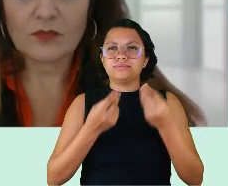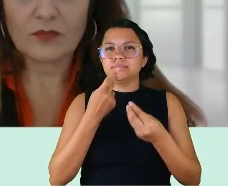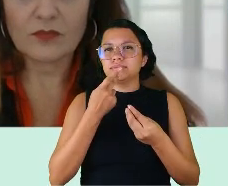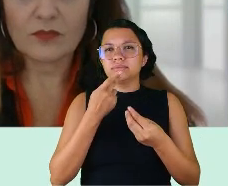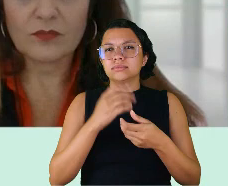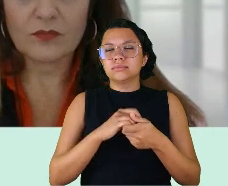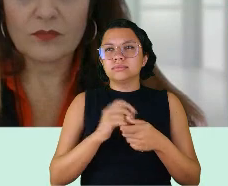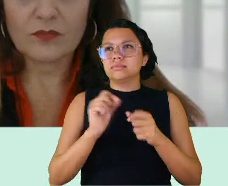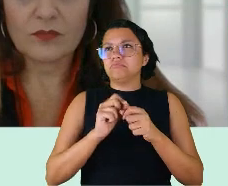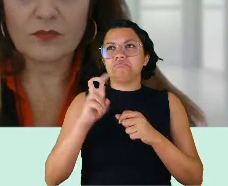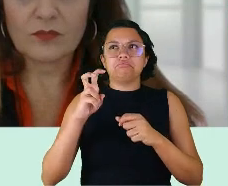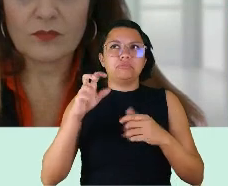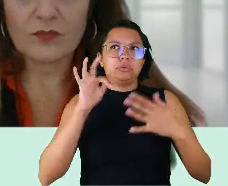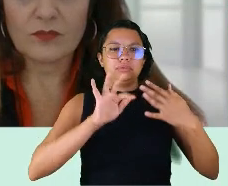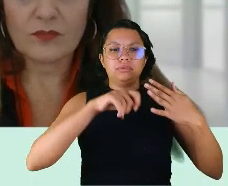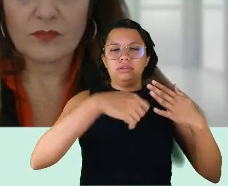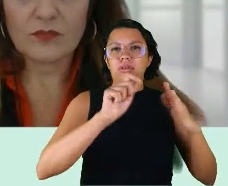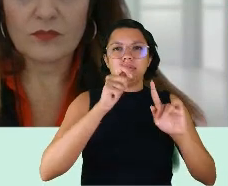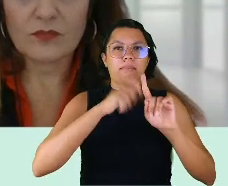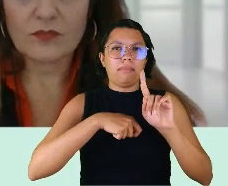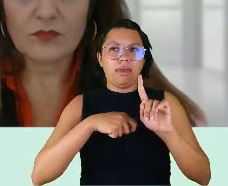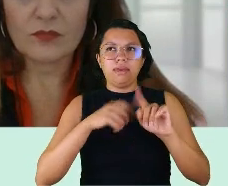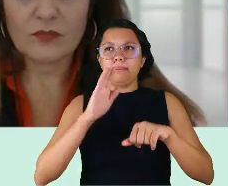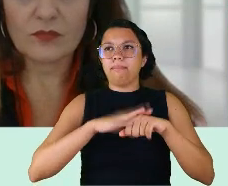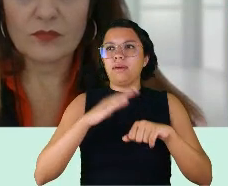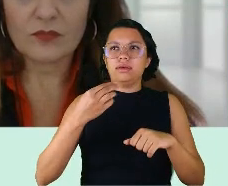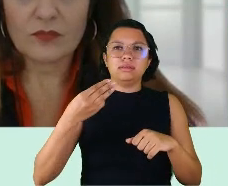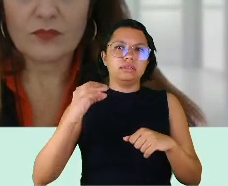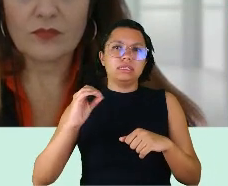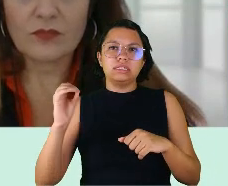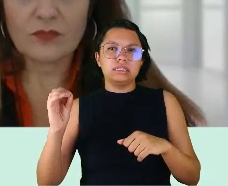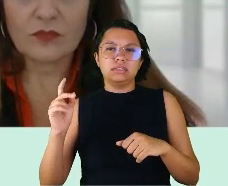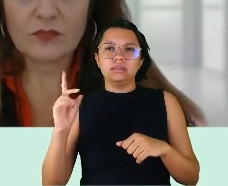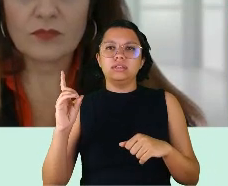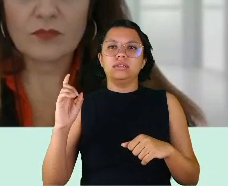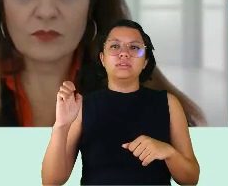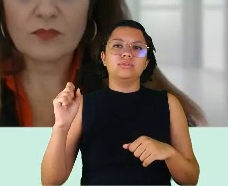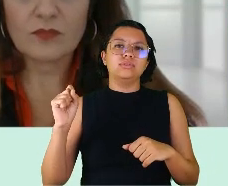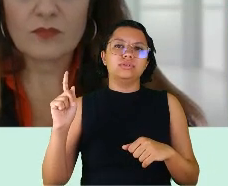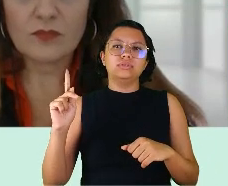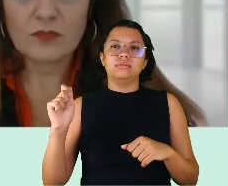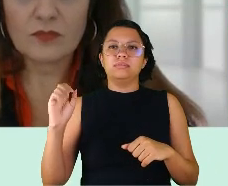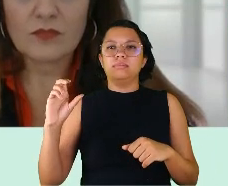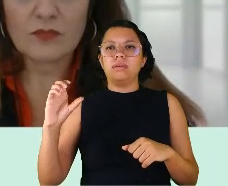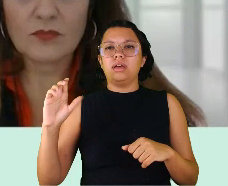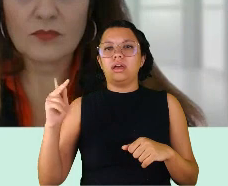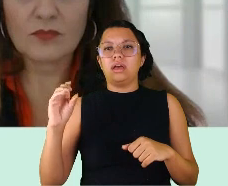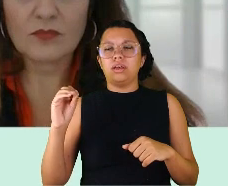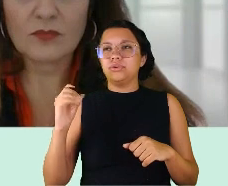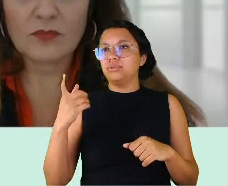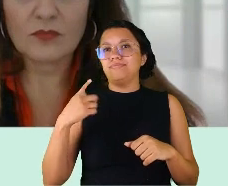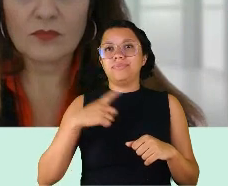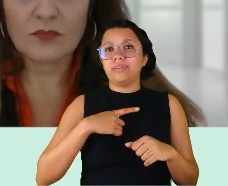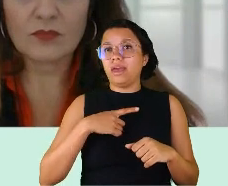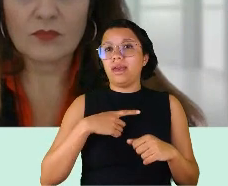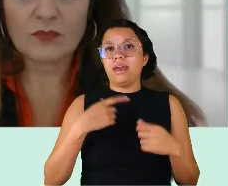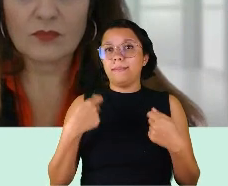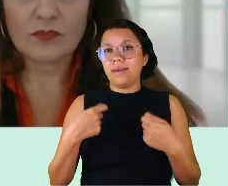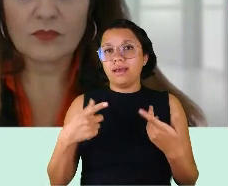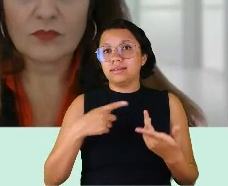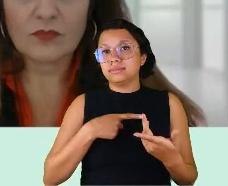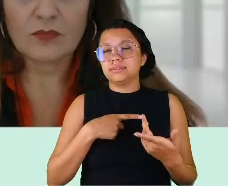você dizer, eu vou fazer 5 sentenças por mês, mais 300 despachos, mais não sei o quê. Tem que